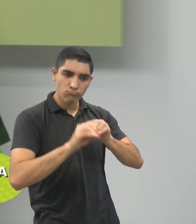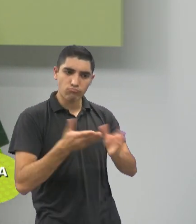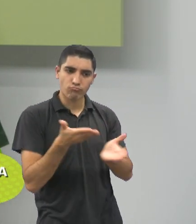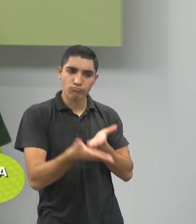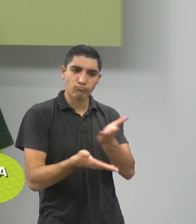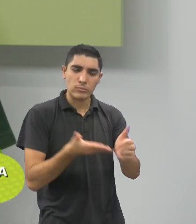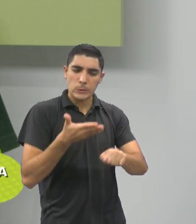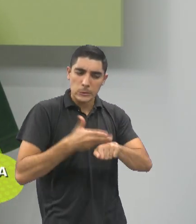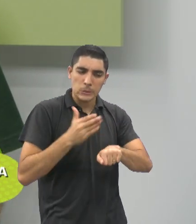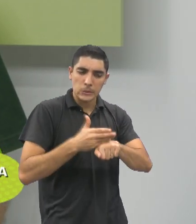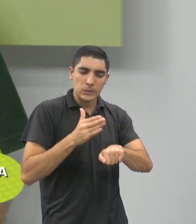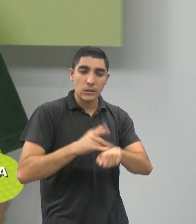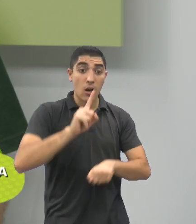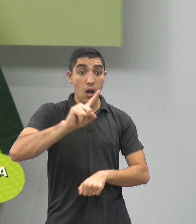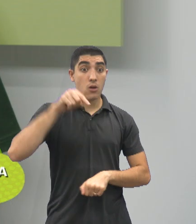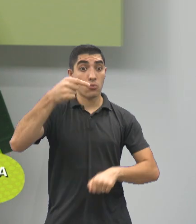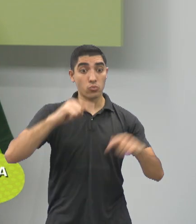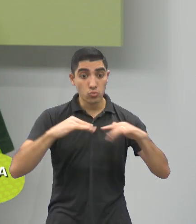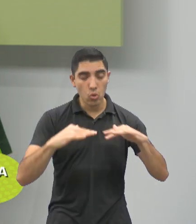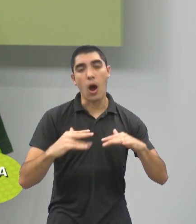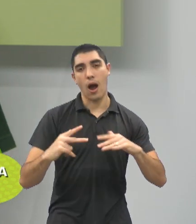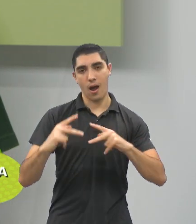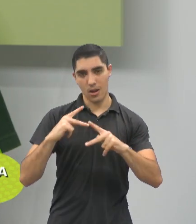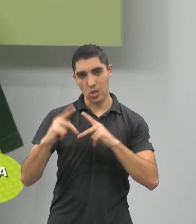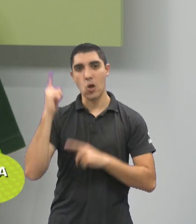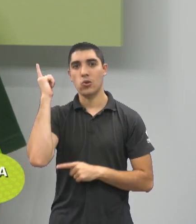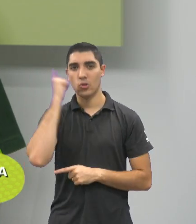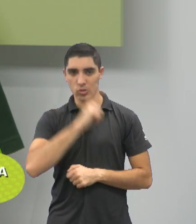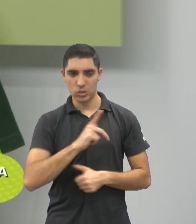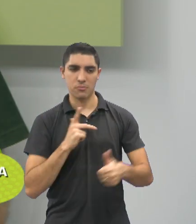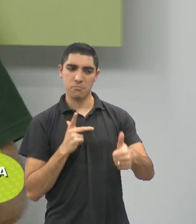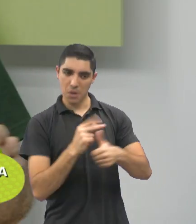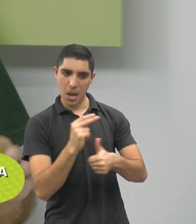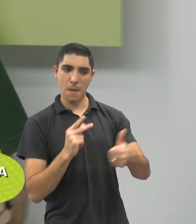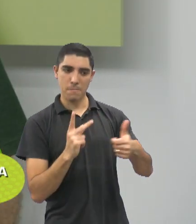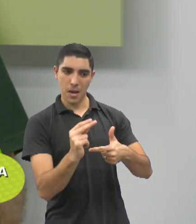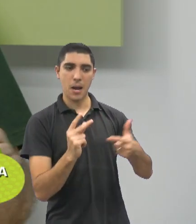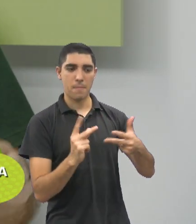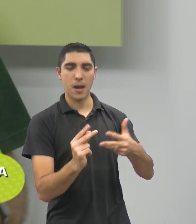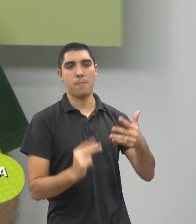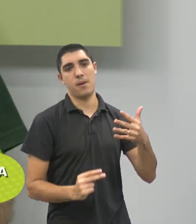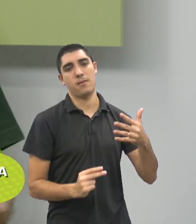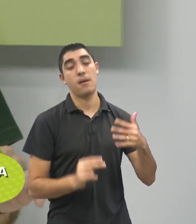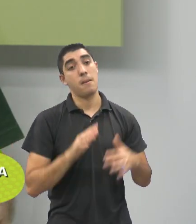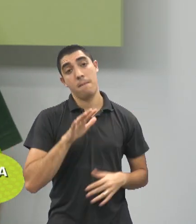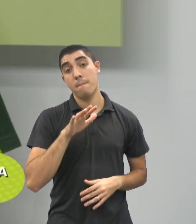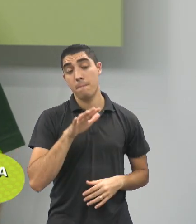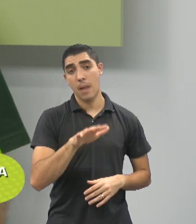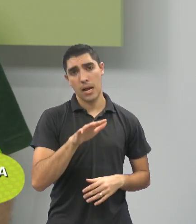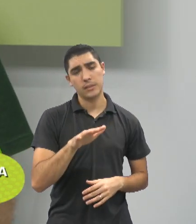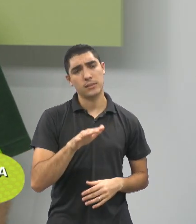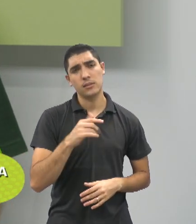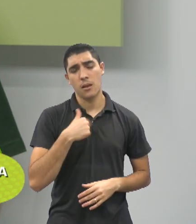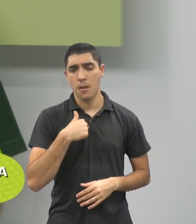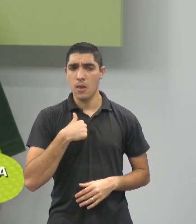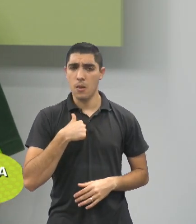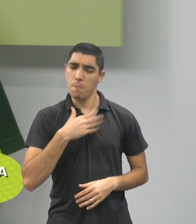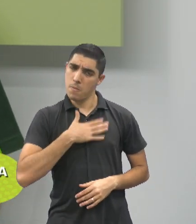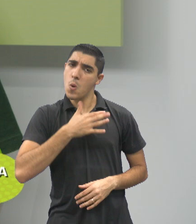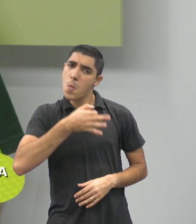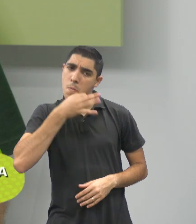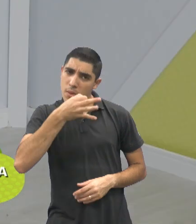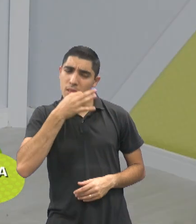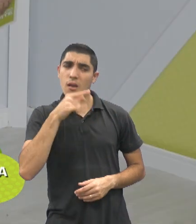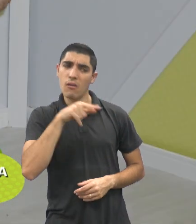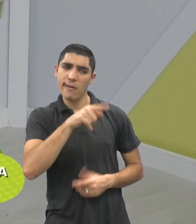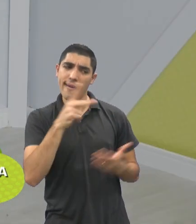jogar o próximo, pensar no próximo jogo, aí o São José embalou nesse meio aí. Mas até então eu coloco muito a culpa também nessa questão do